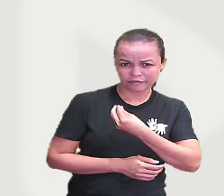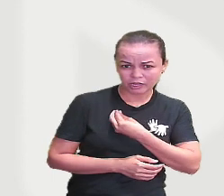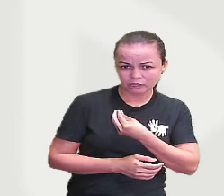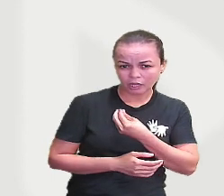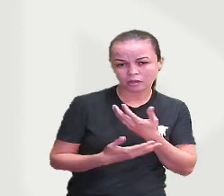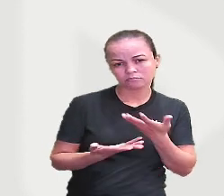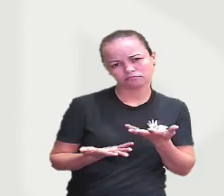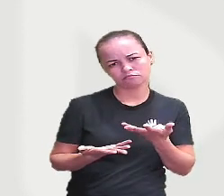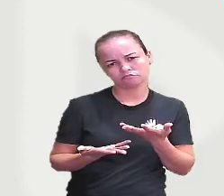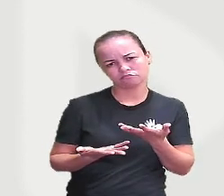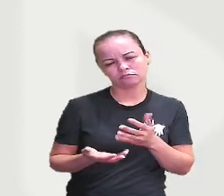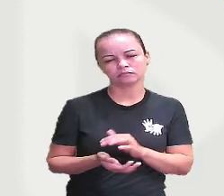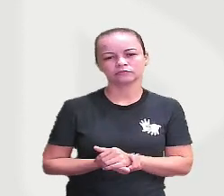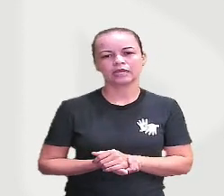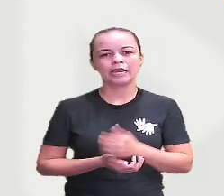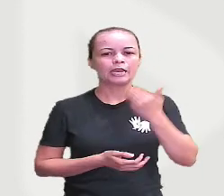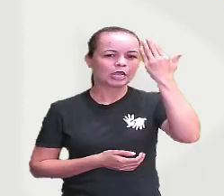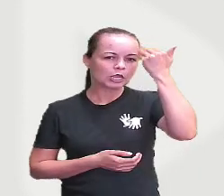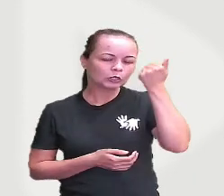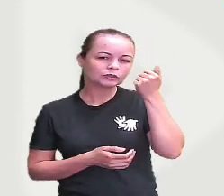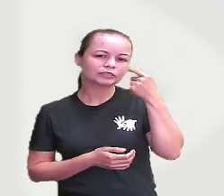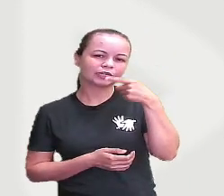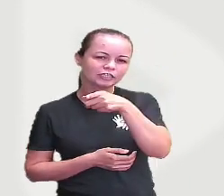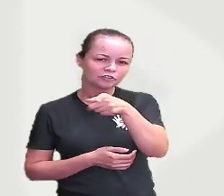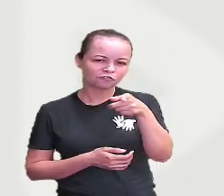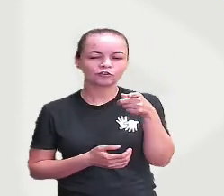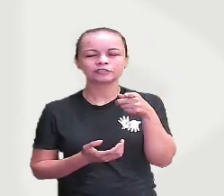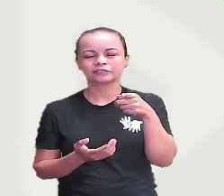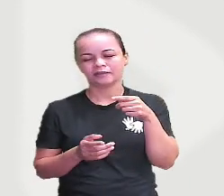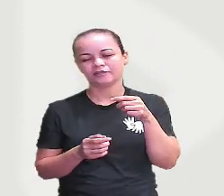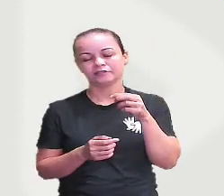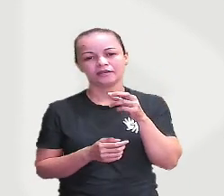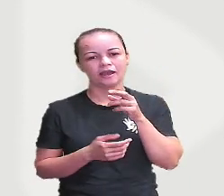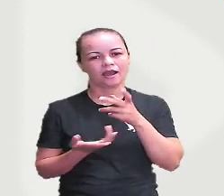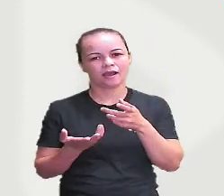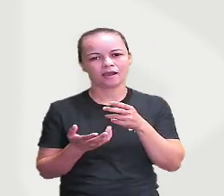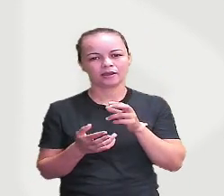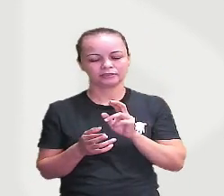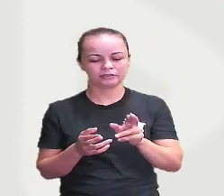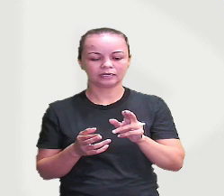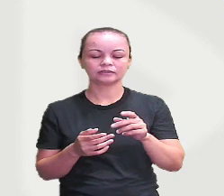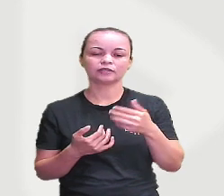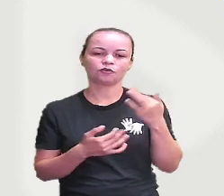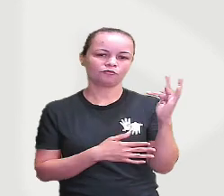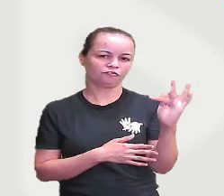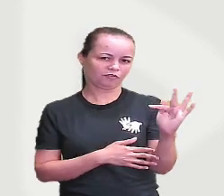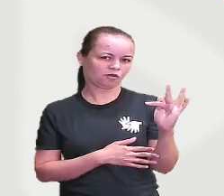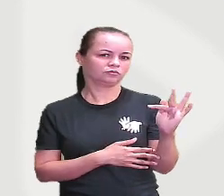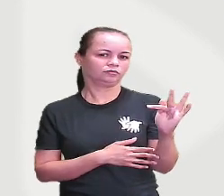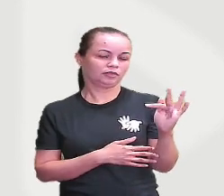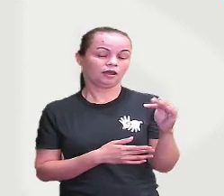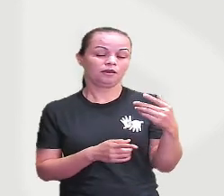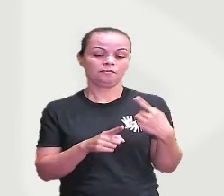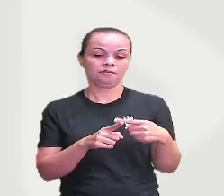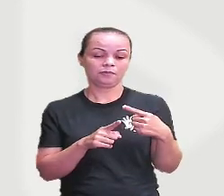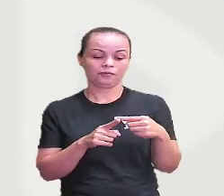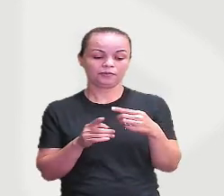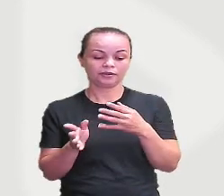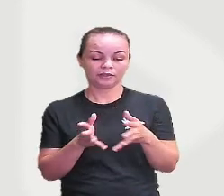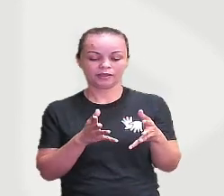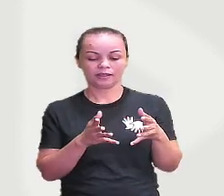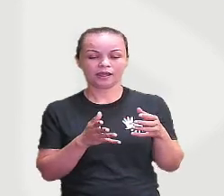Eu também tenho absoluta certeza que vocês assinalaram essa alternativa como falsa, né? Isso, afinal,